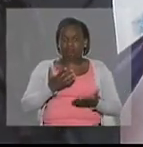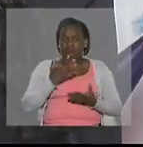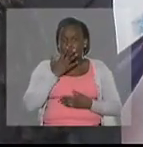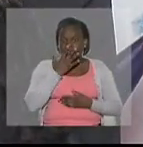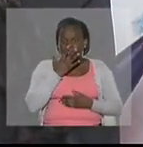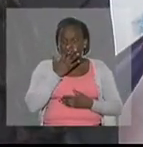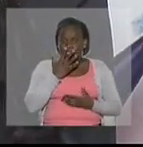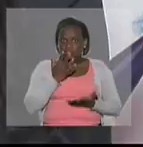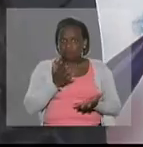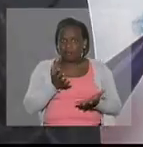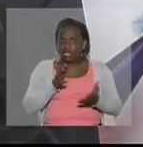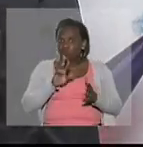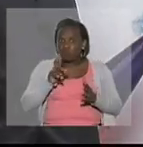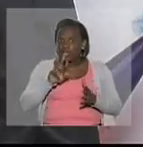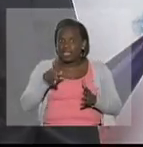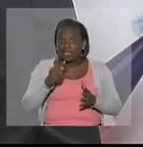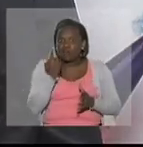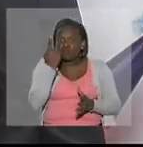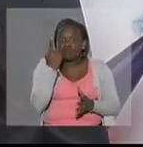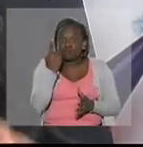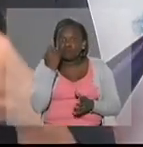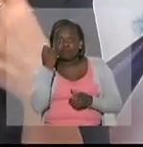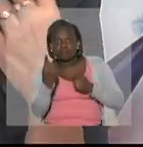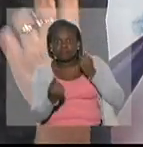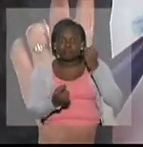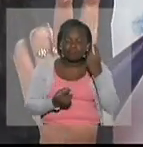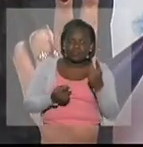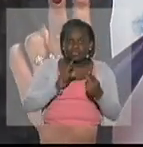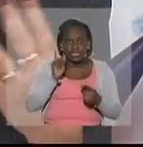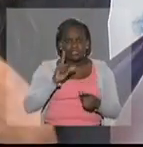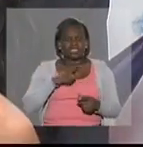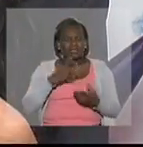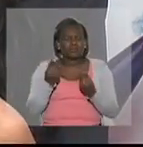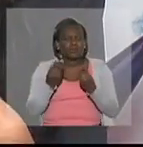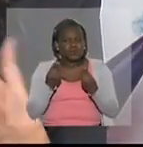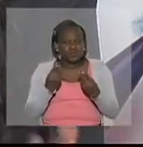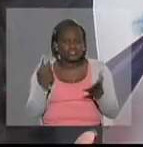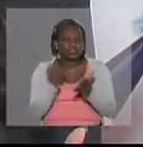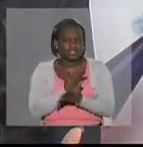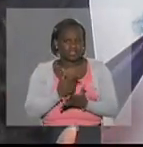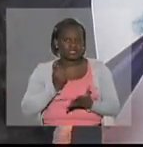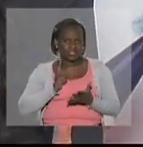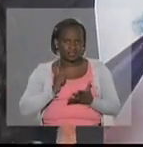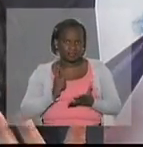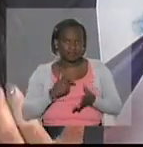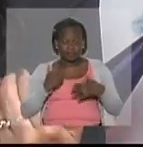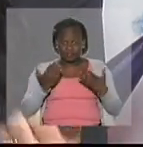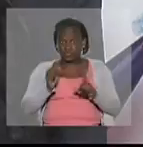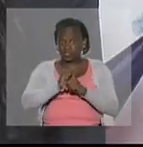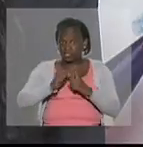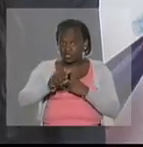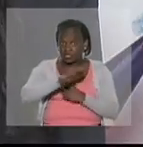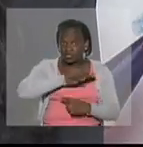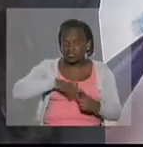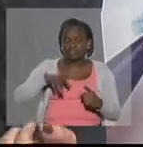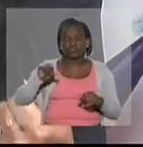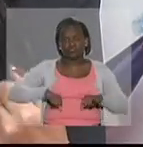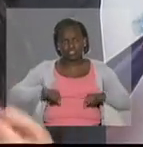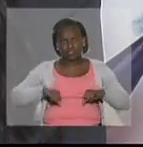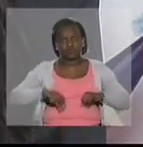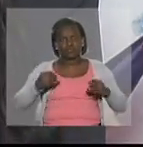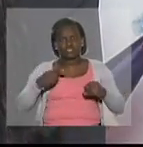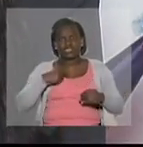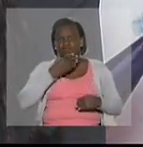assim caramba e Pior que não é um caso um são dois casos são vários casos então assim a a nossa sociedade ainda